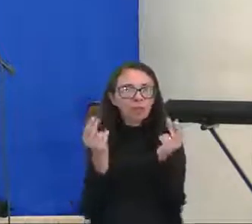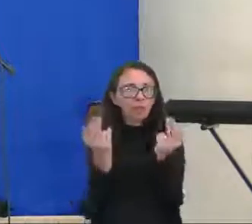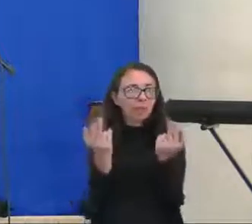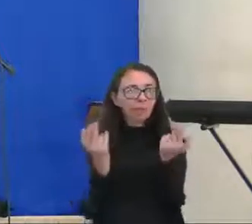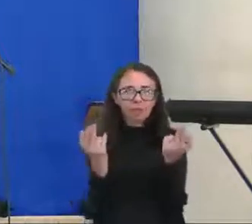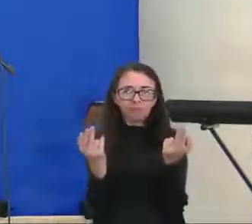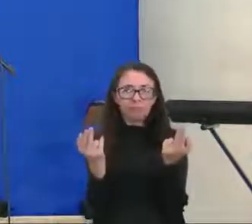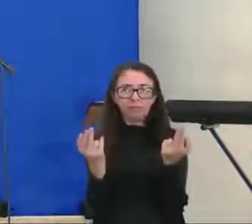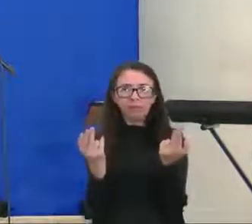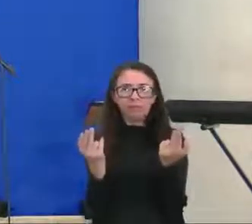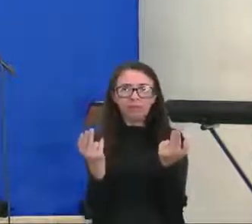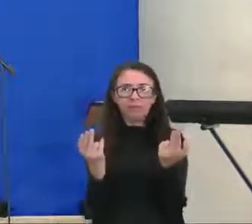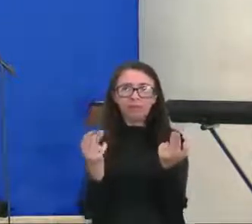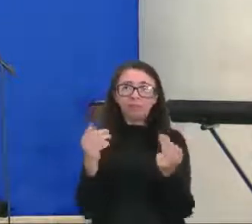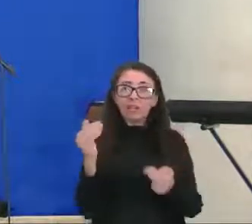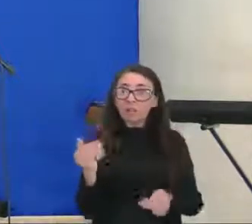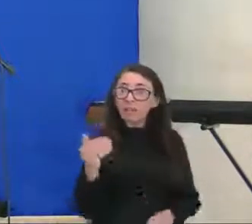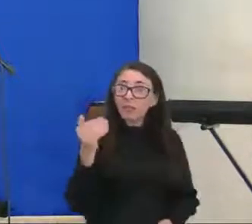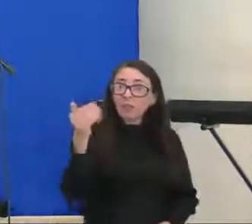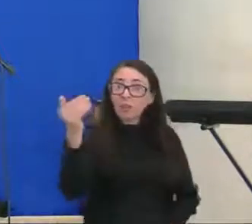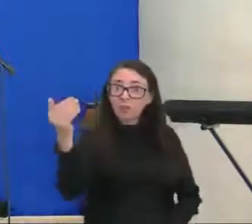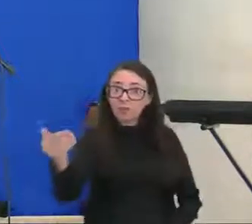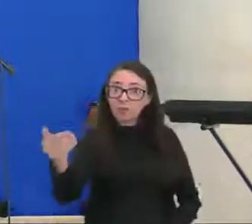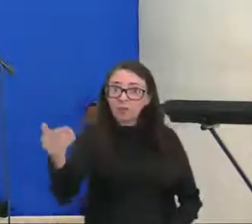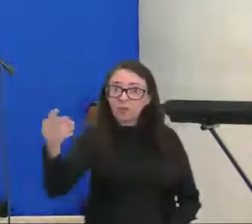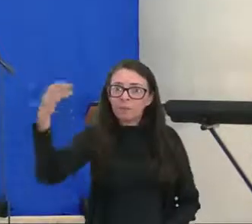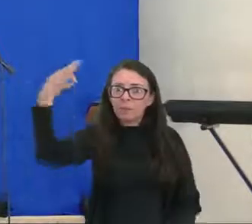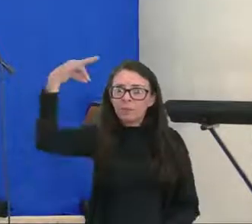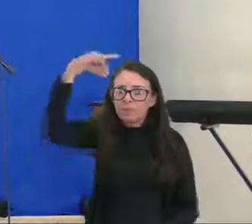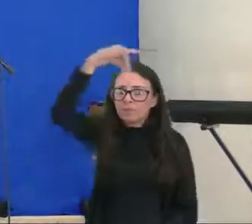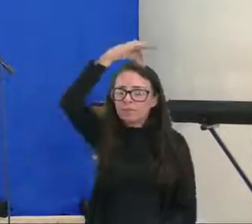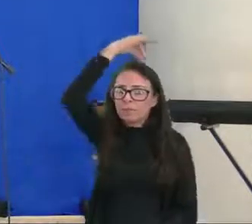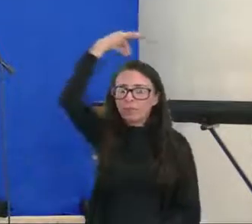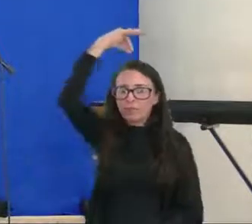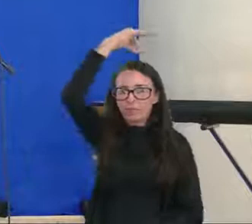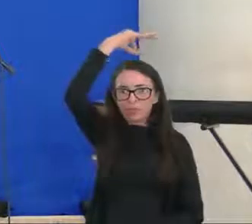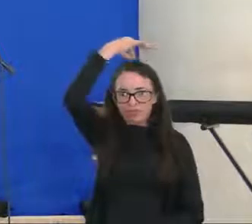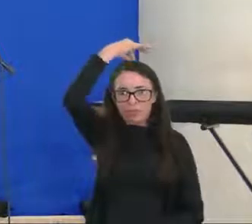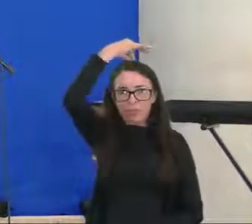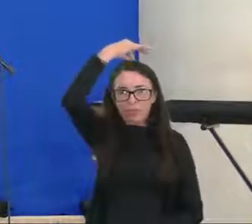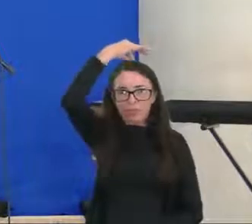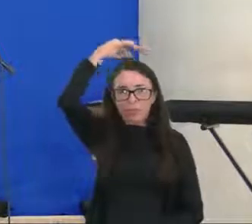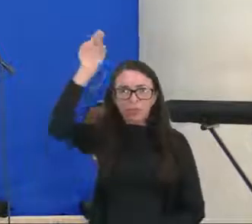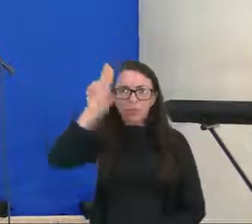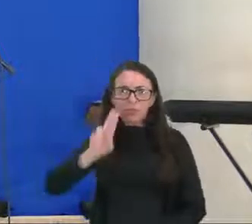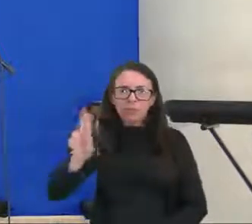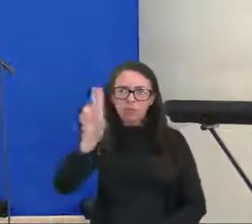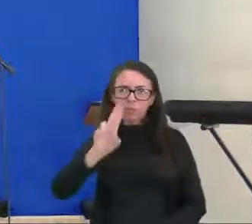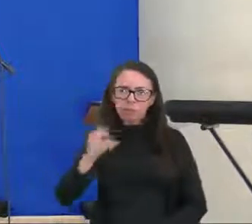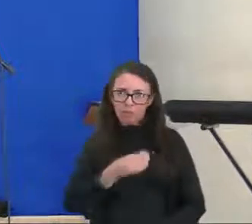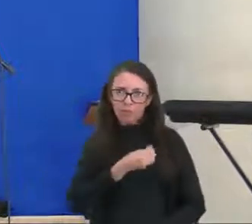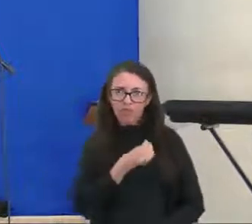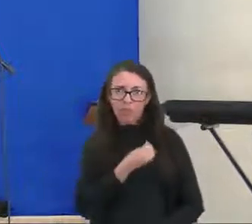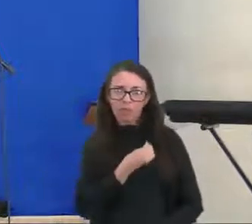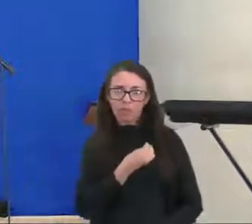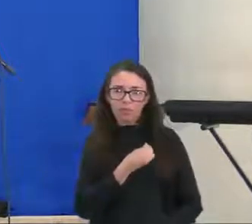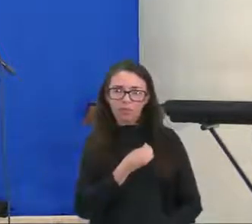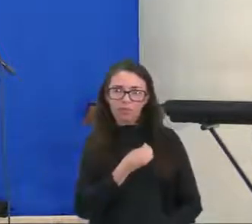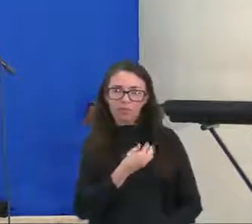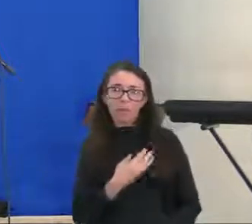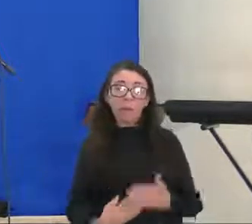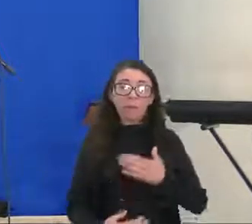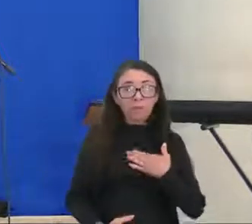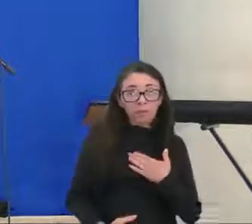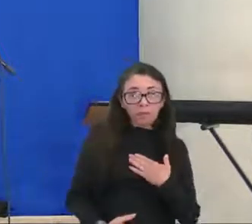há a manifestação do sobrenatural e a tarefa é realizada com primor. Né, meu